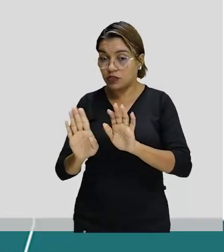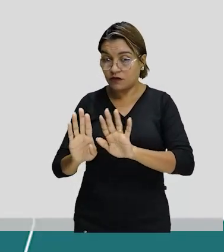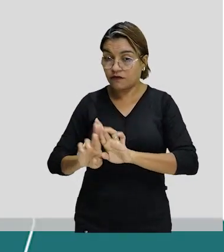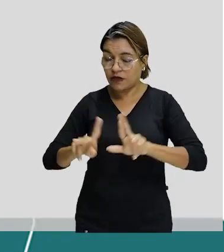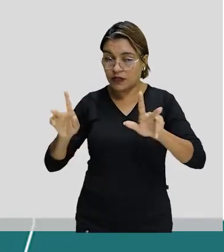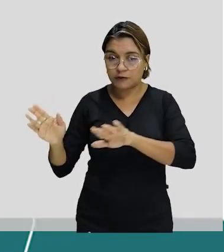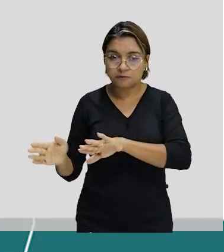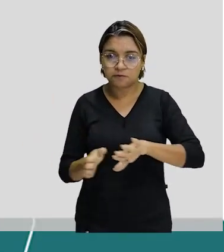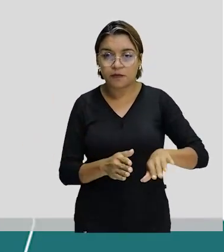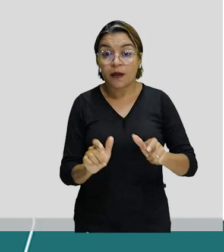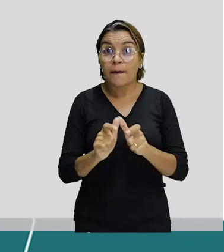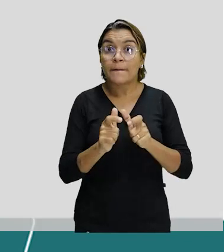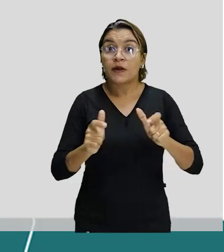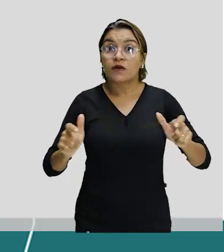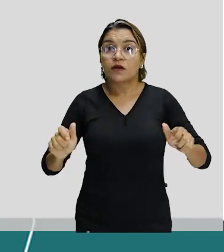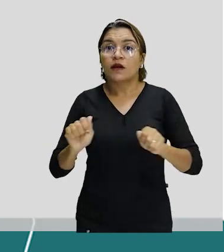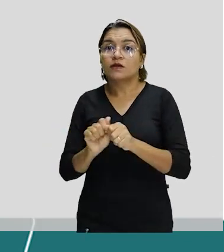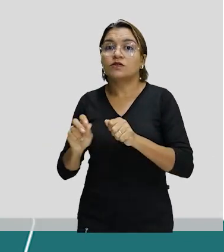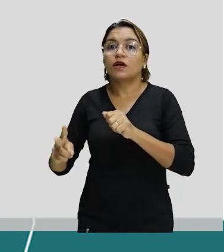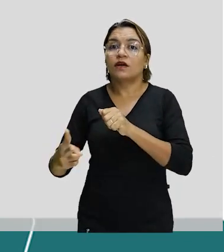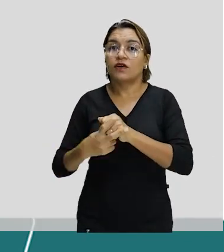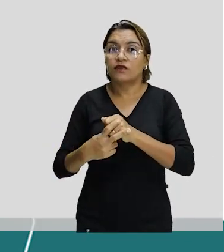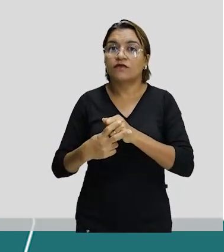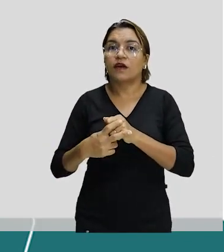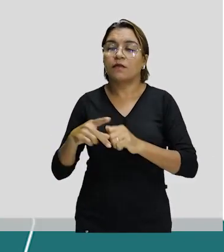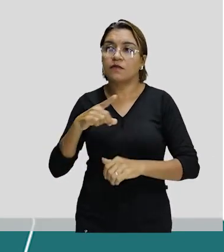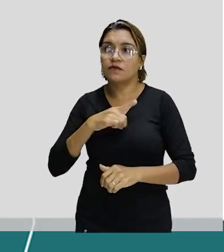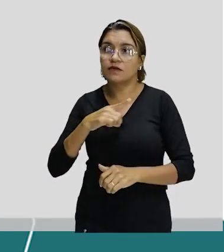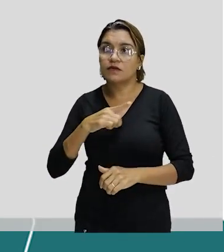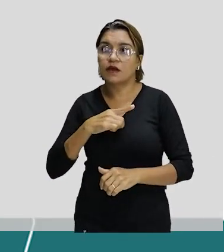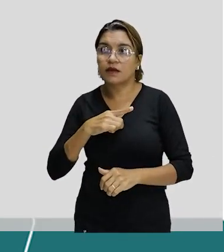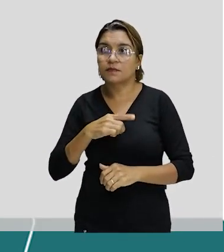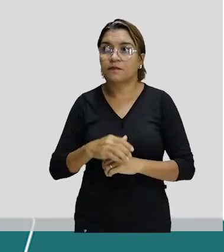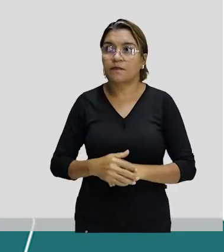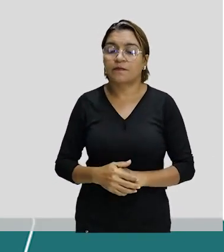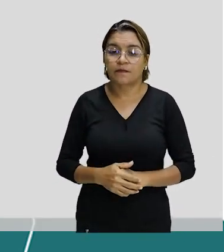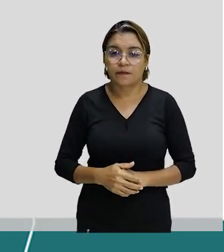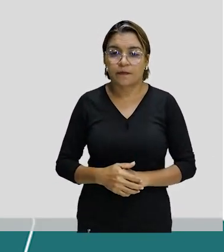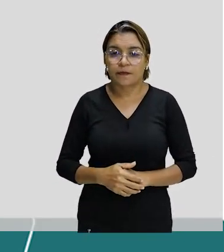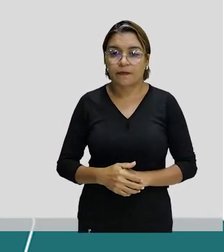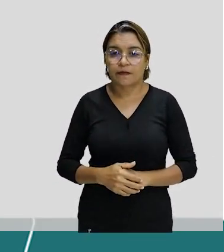maioria dos advérbios em língua inglesa, ele é formado pelo sufixo